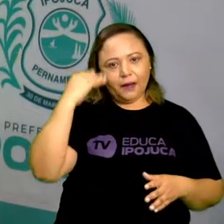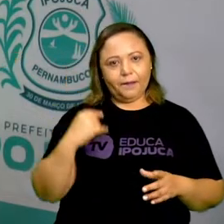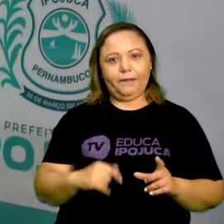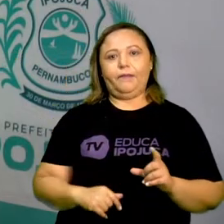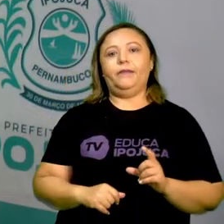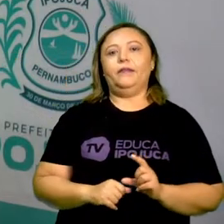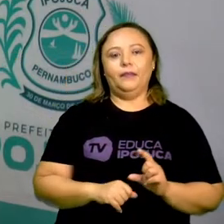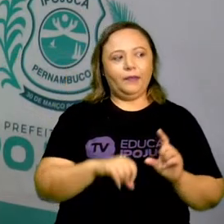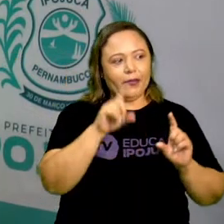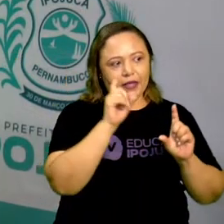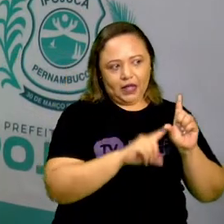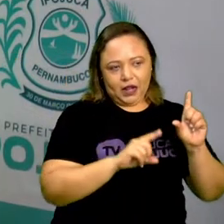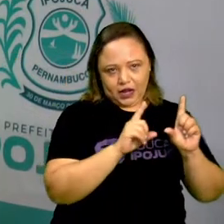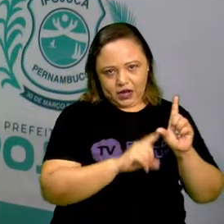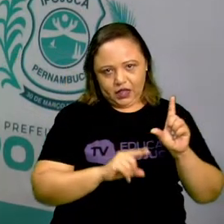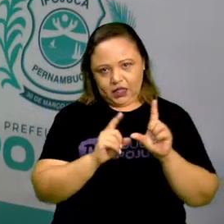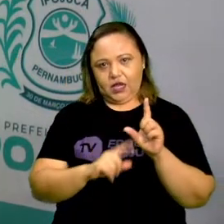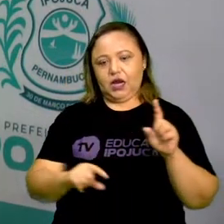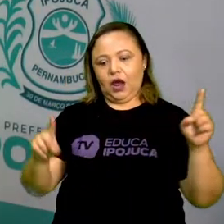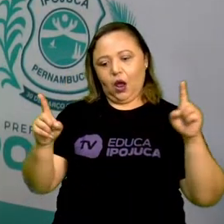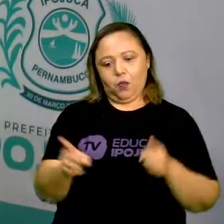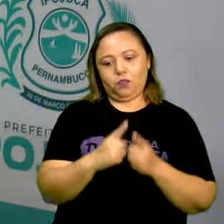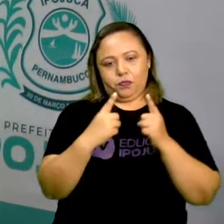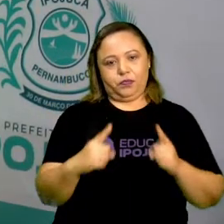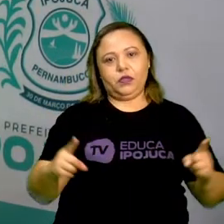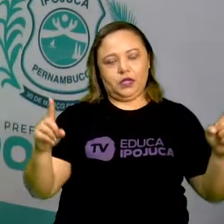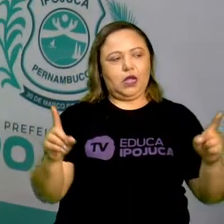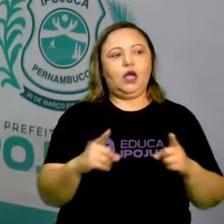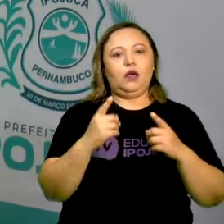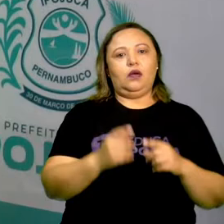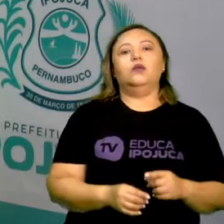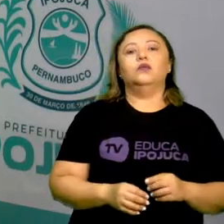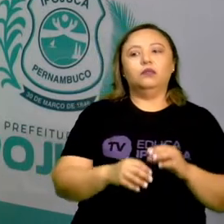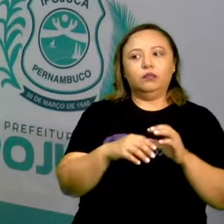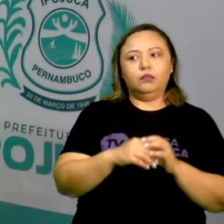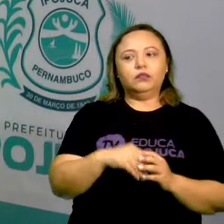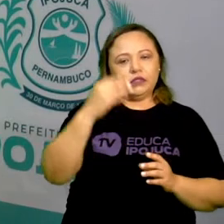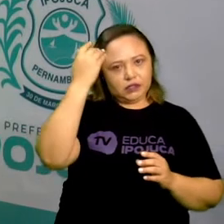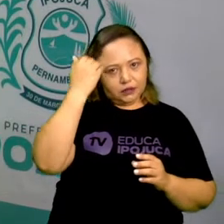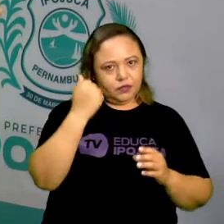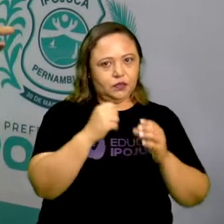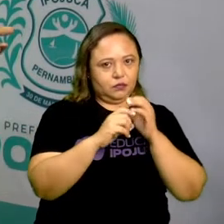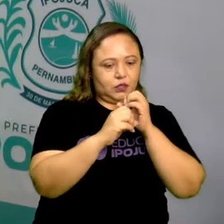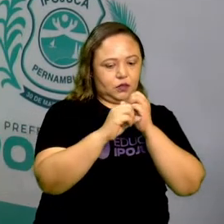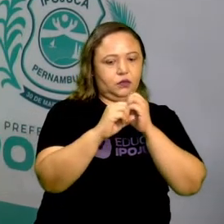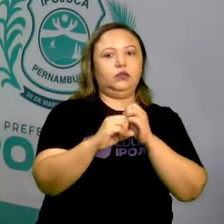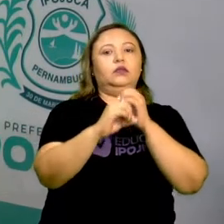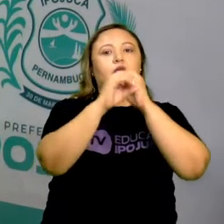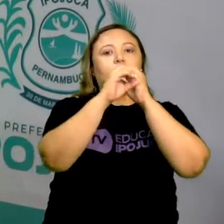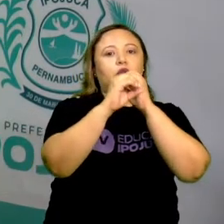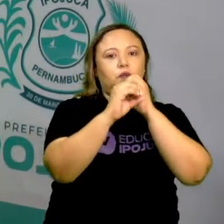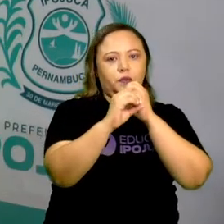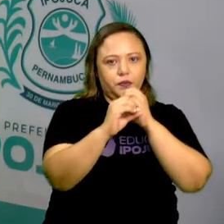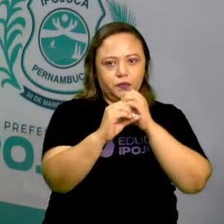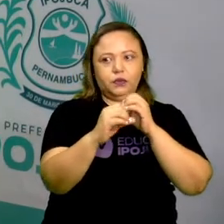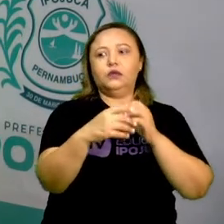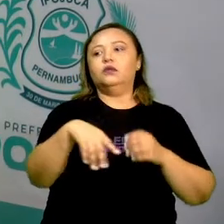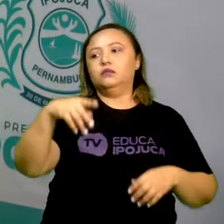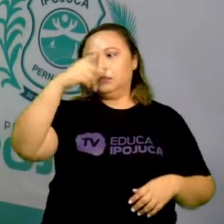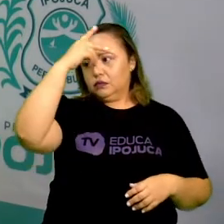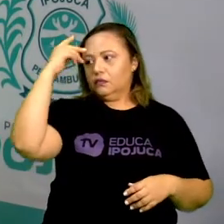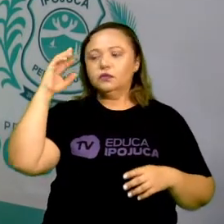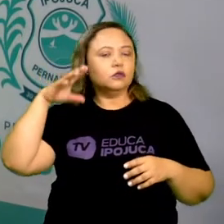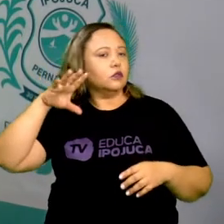melodia que vai sair do som produzido pelo instrumentista possa ser ouvido e apreciado pelas